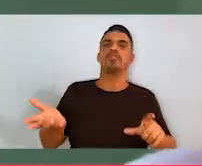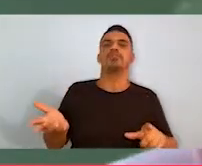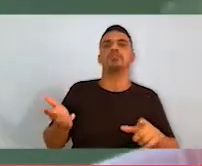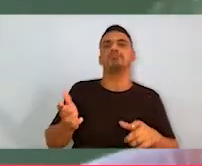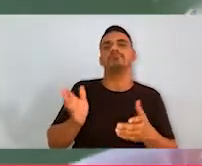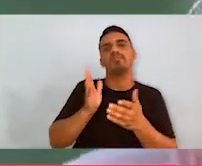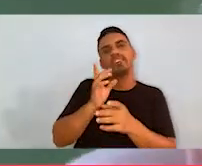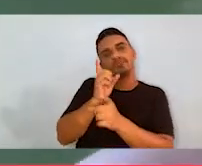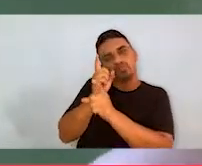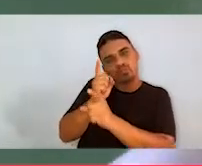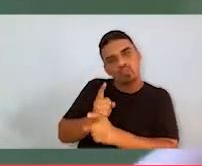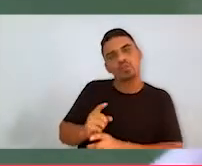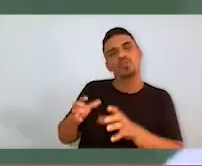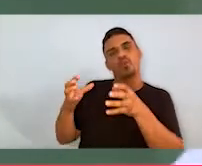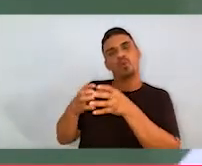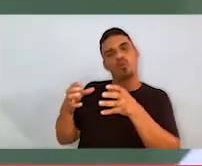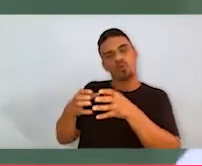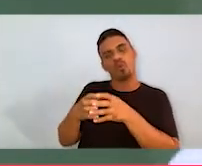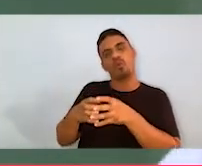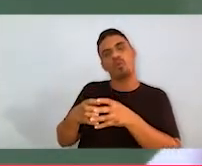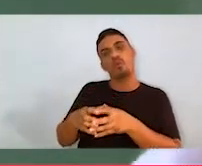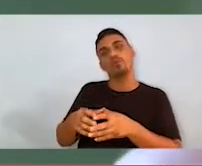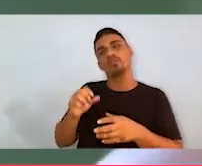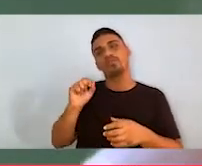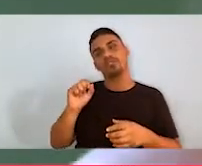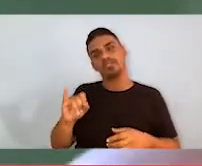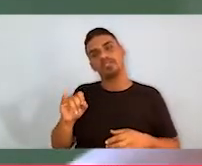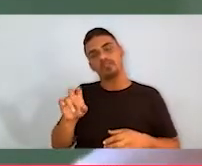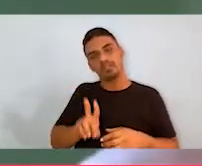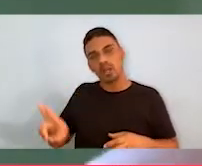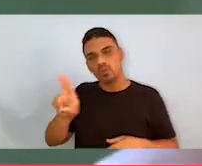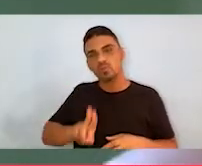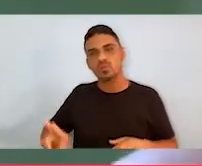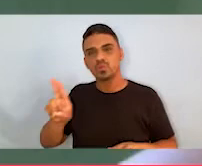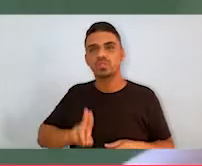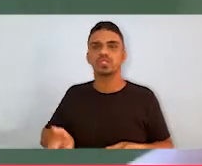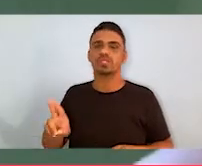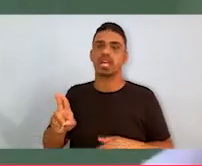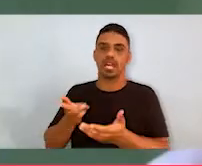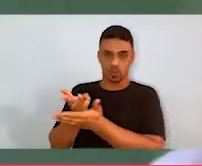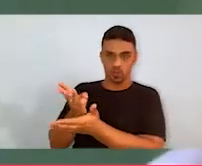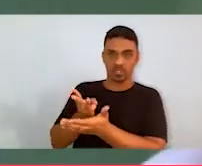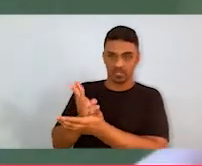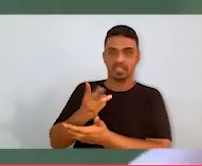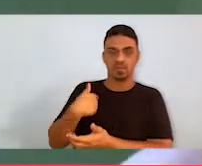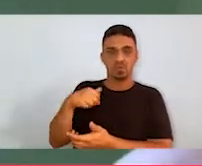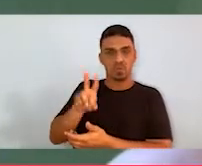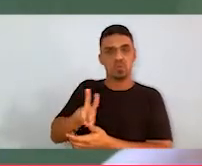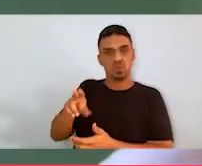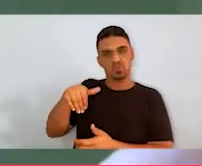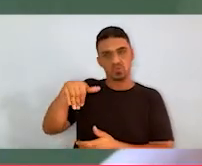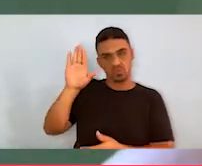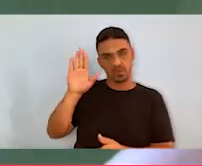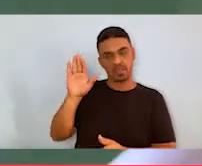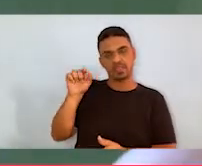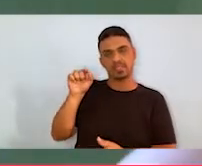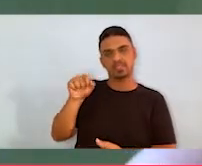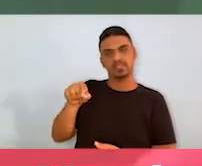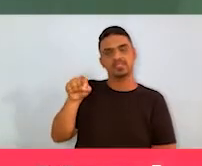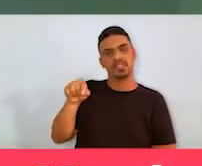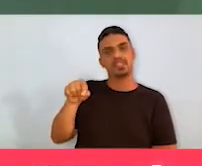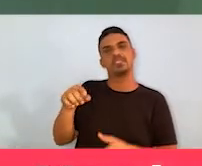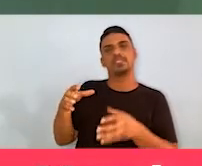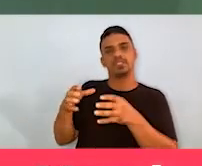vai descobrindo os outros grupos, então é muito assim. Então, para a dica de Pixel Art, no WhatsApp eu frequento muito o grupo da Beat